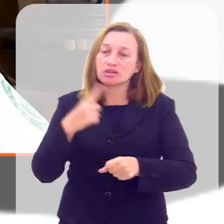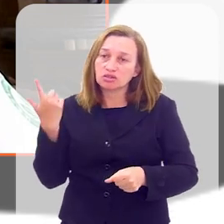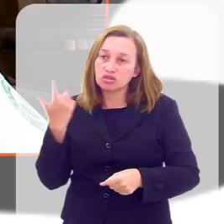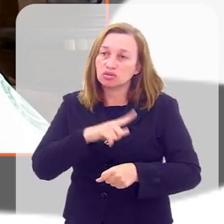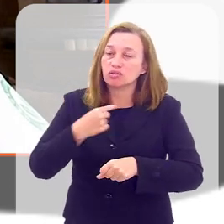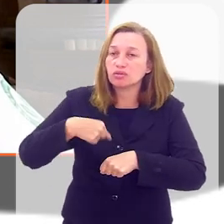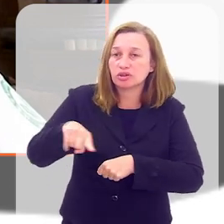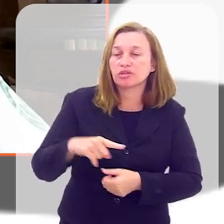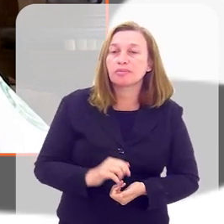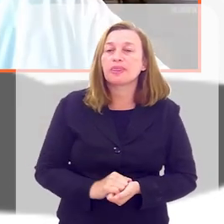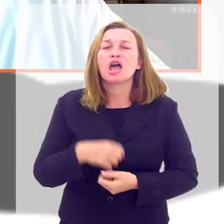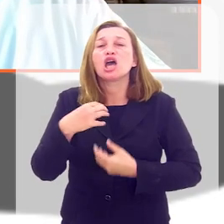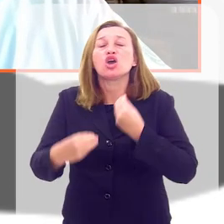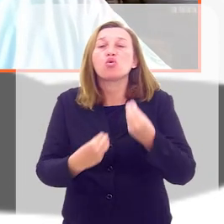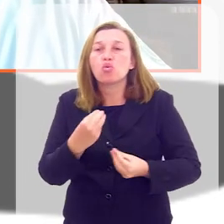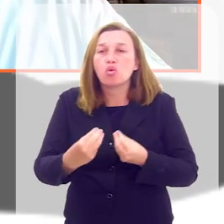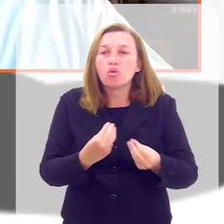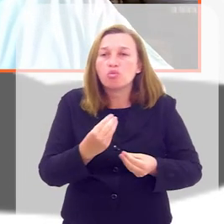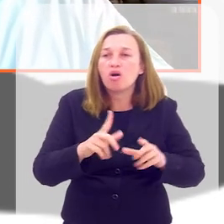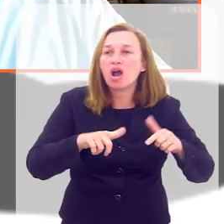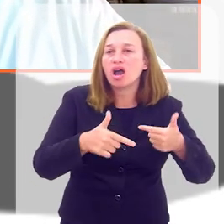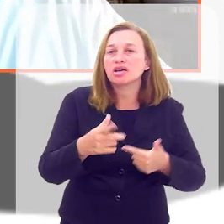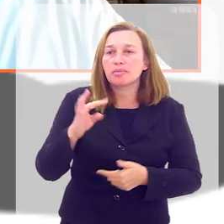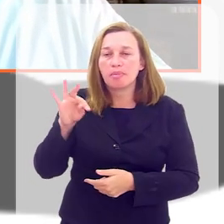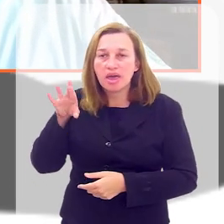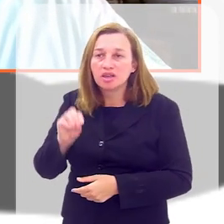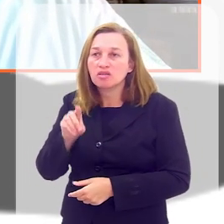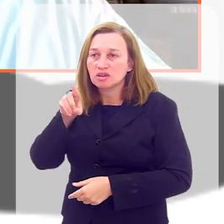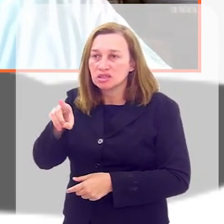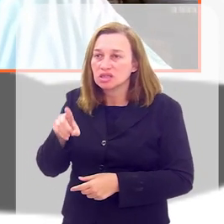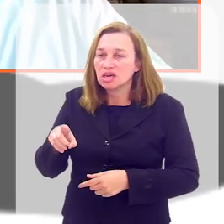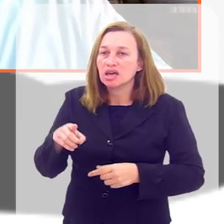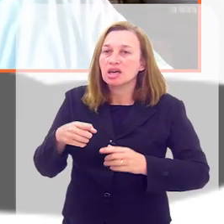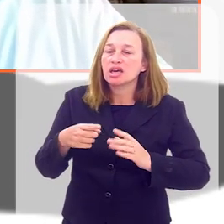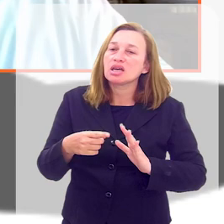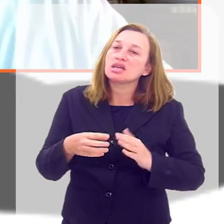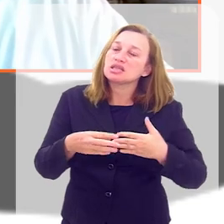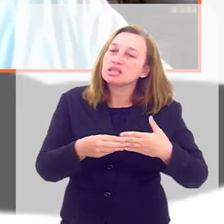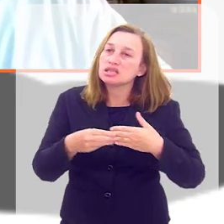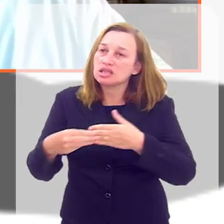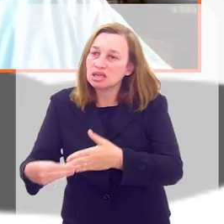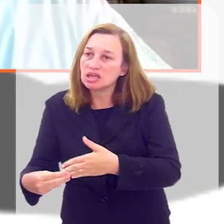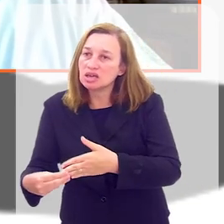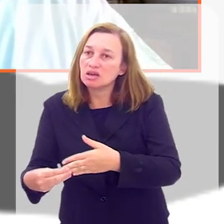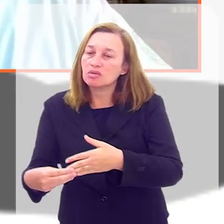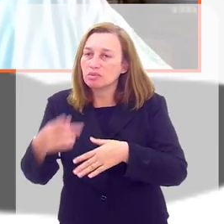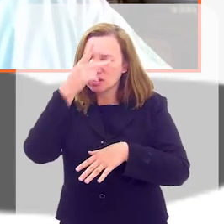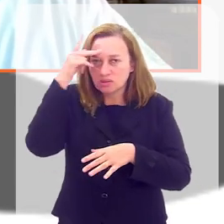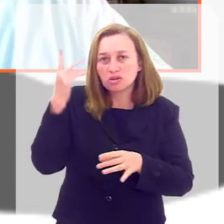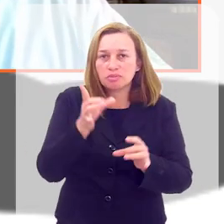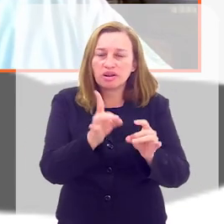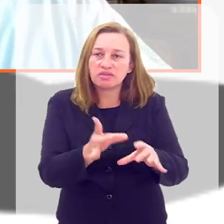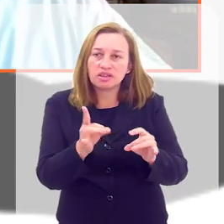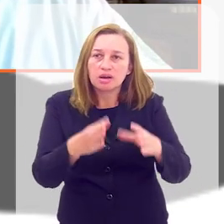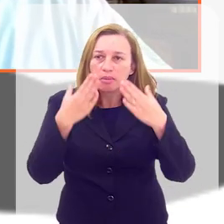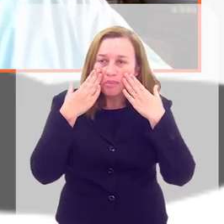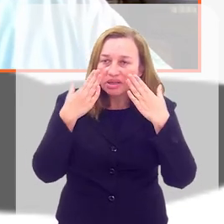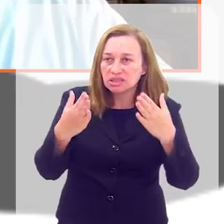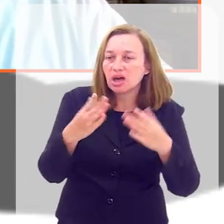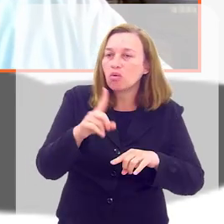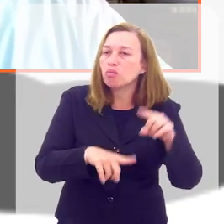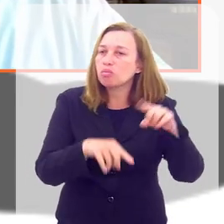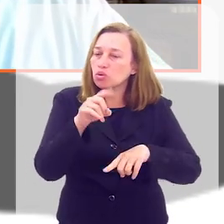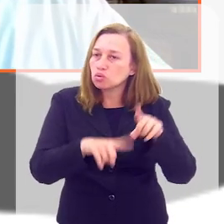nós vamos participar novamente disso e como isso funciona Beto Vocês levam vendedores as pessoas para elas poderem apresentar